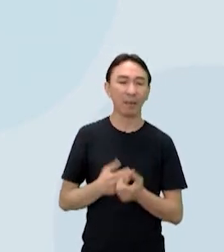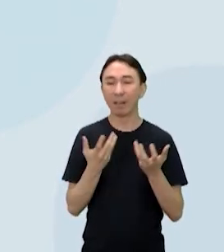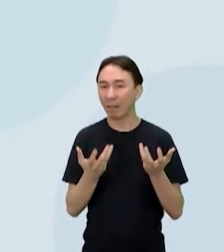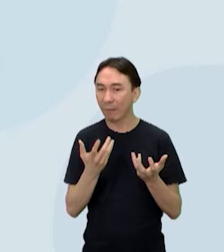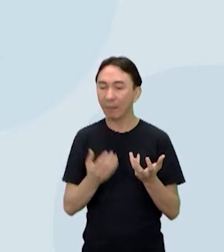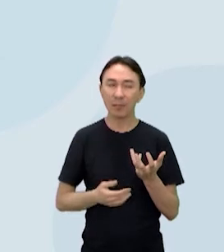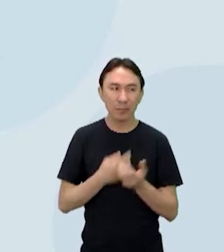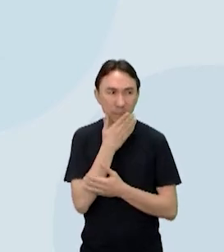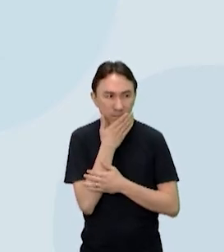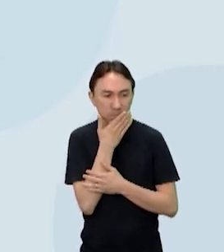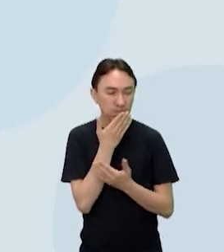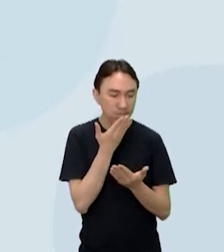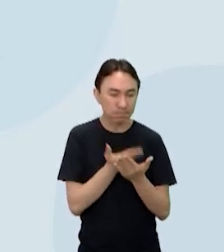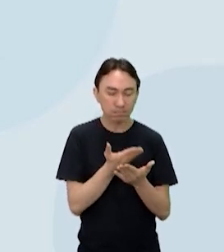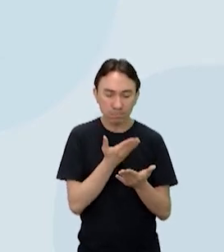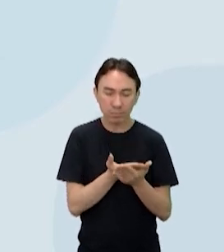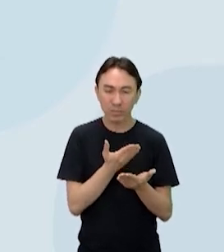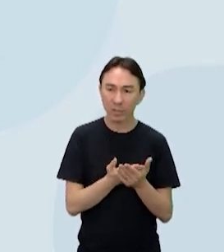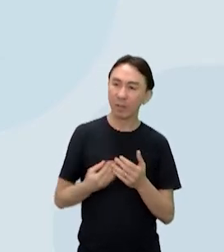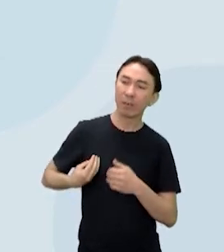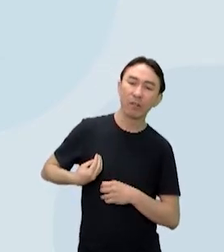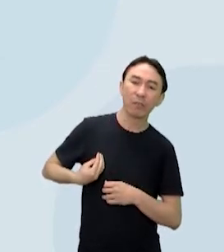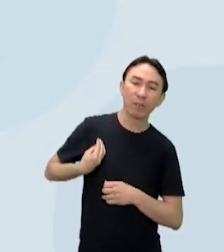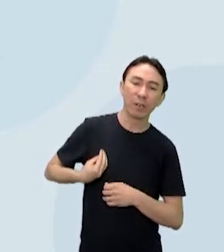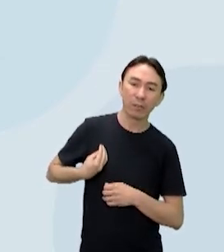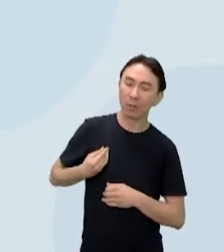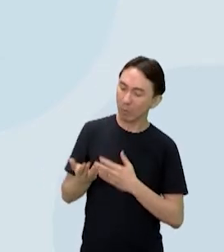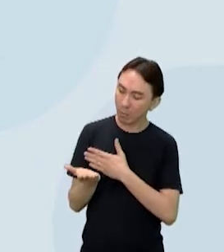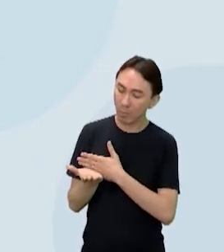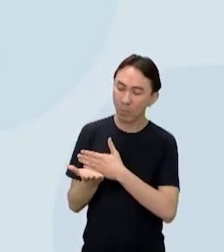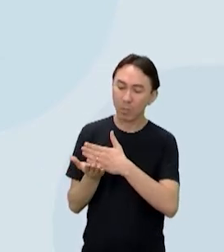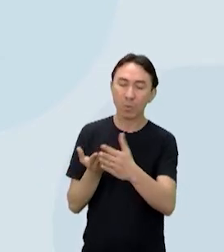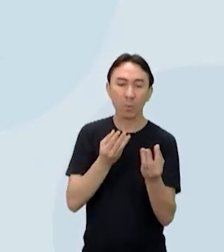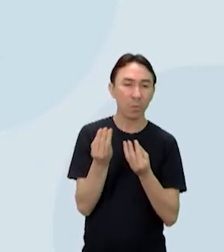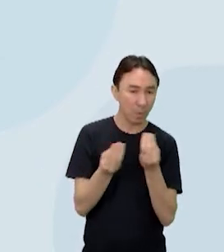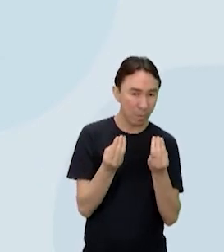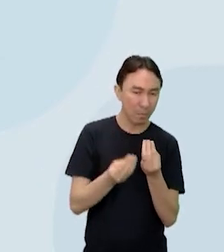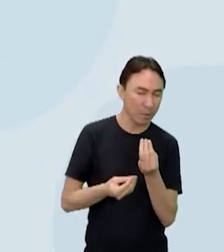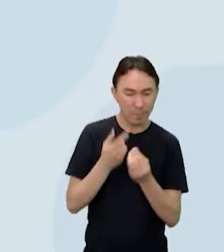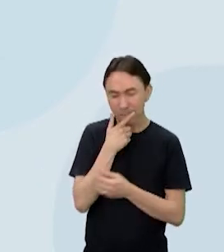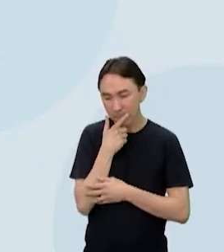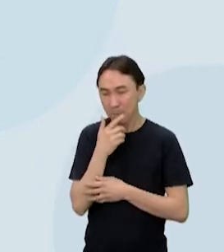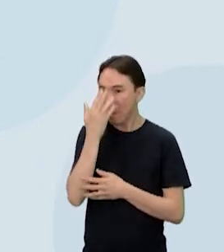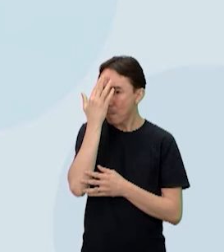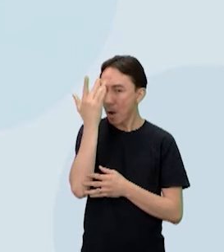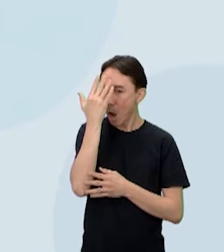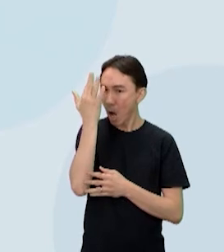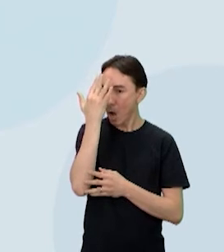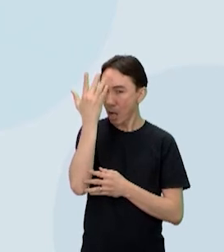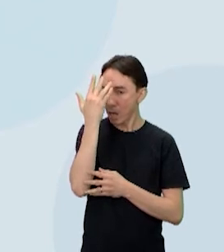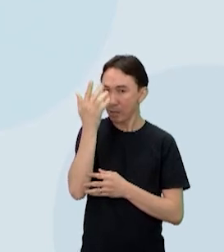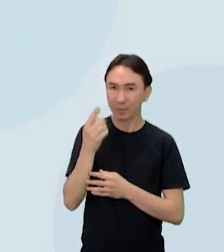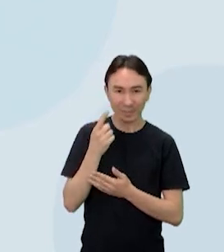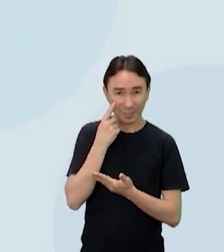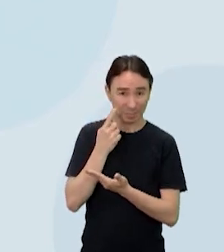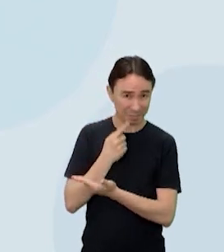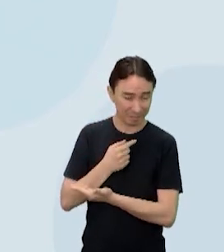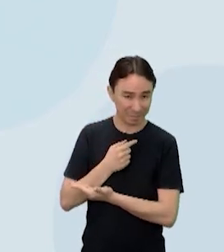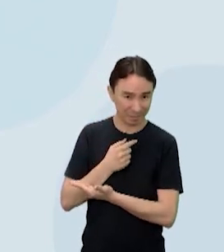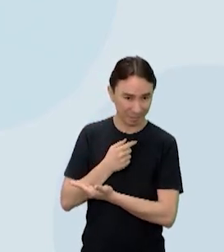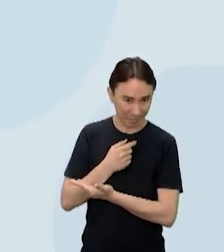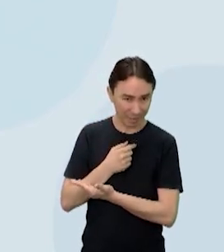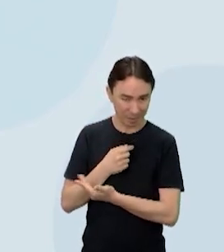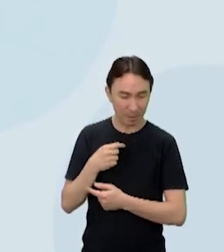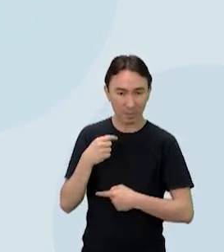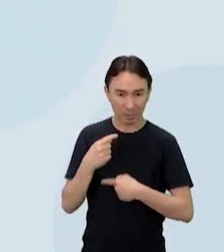tentando pensar a respeito da origem da vida. E essa hipótese, olha só, a hipótese de Oparin e Haldane, já mais para